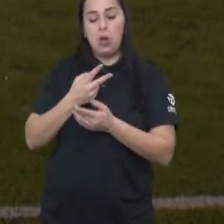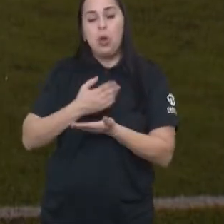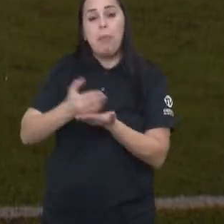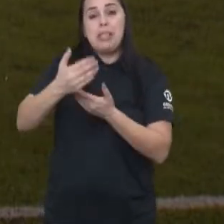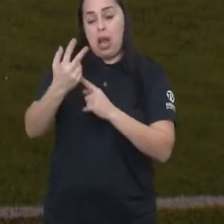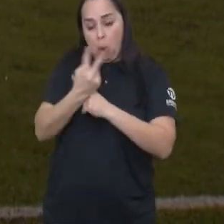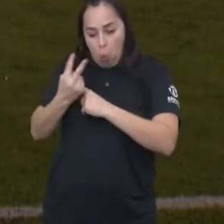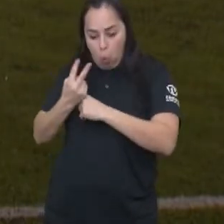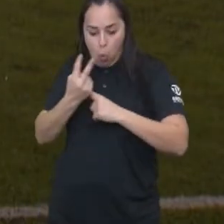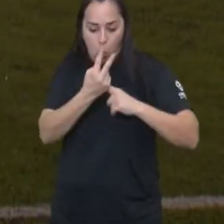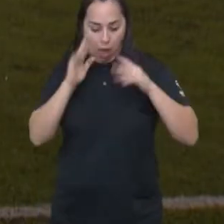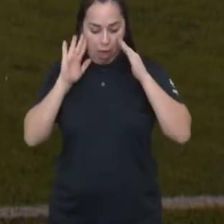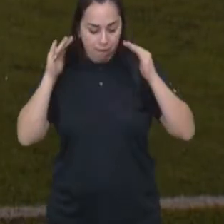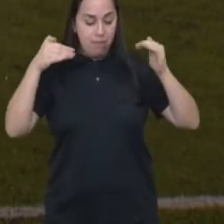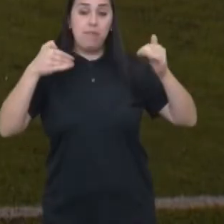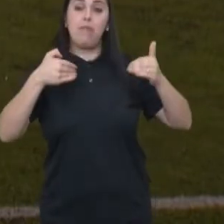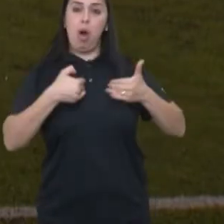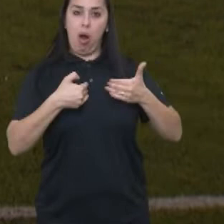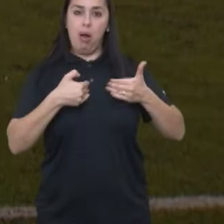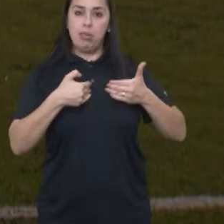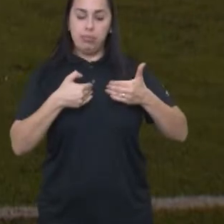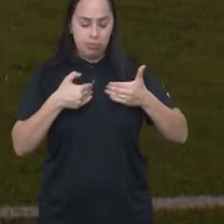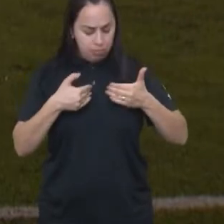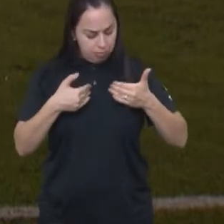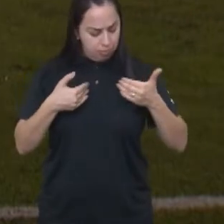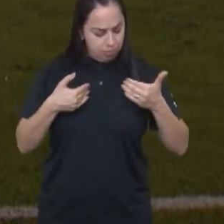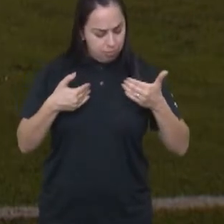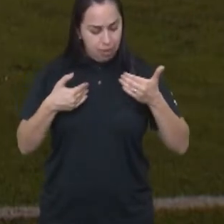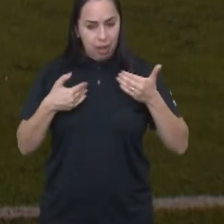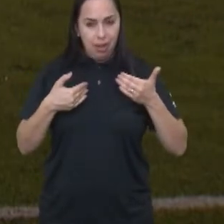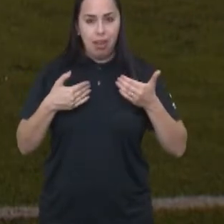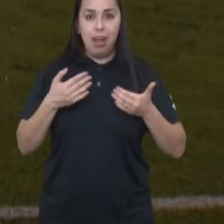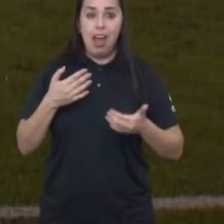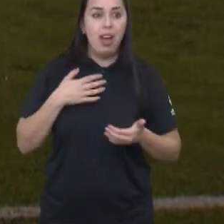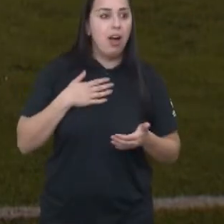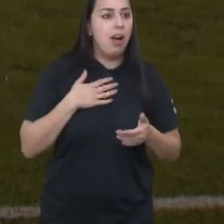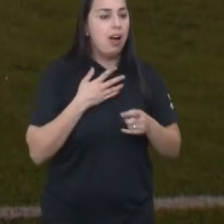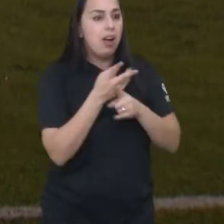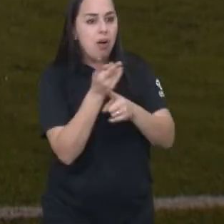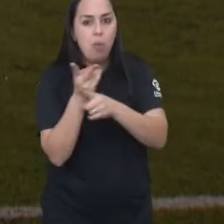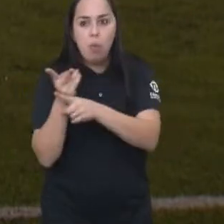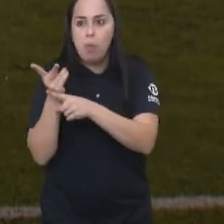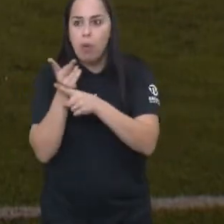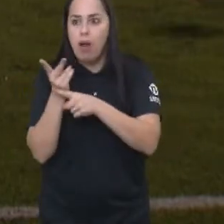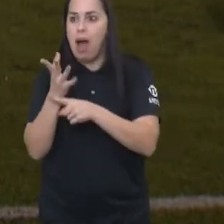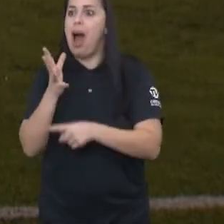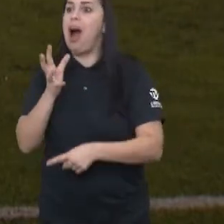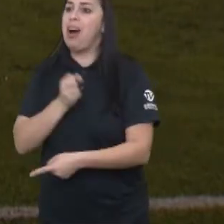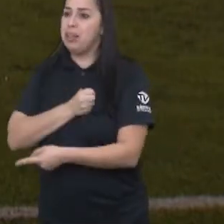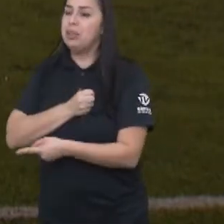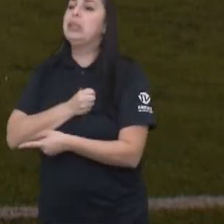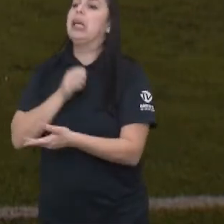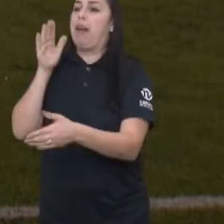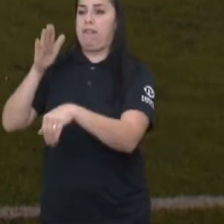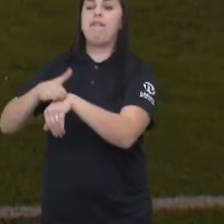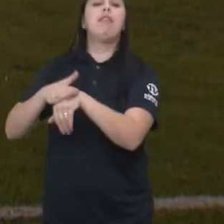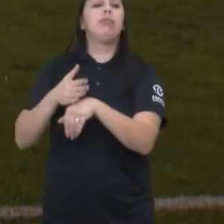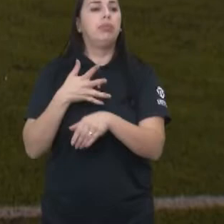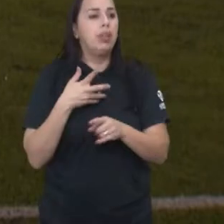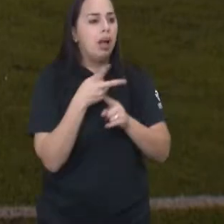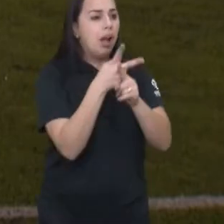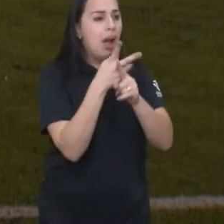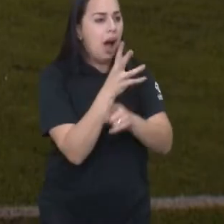cuidar mais de mim eu voltei olhar para mim e aí eu fui correr atrás de o que eu amo coisas que eu tinha deixado de fazer e